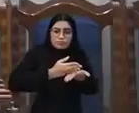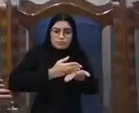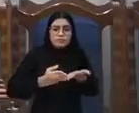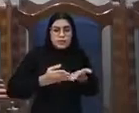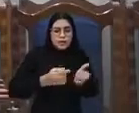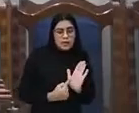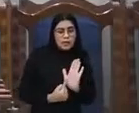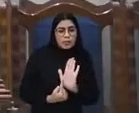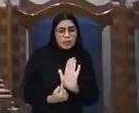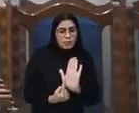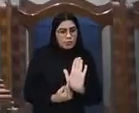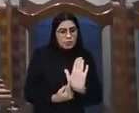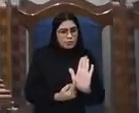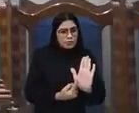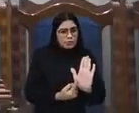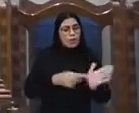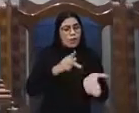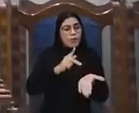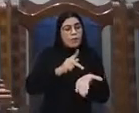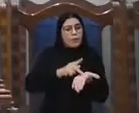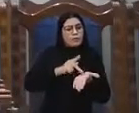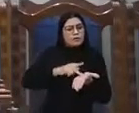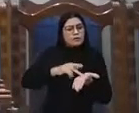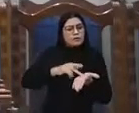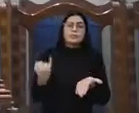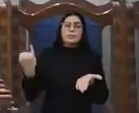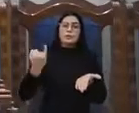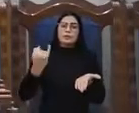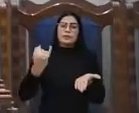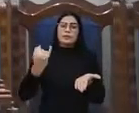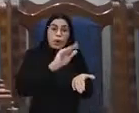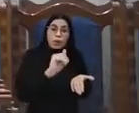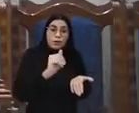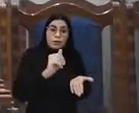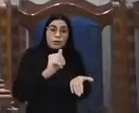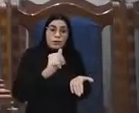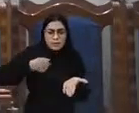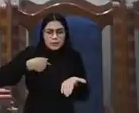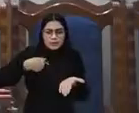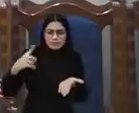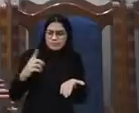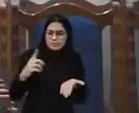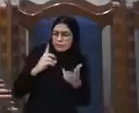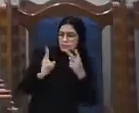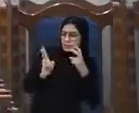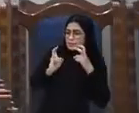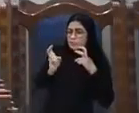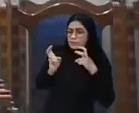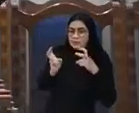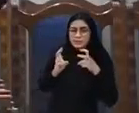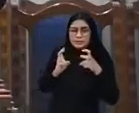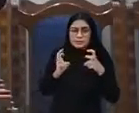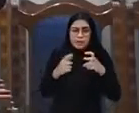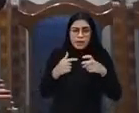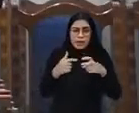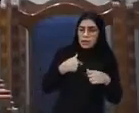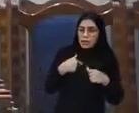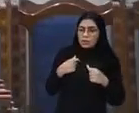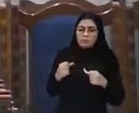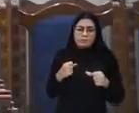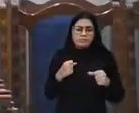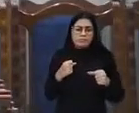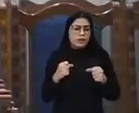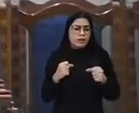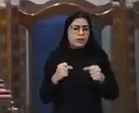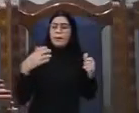muito importante. Paulo disse: olha, meus amados, passando eu e vendo os vossos santuários. Eu dei